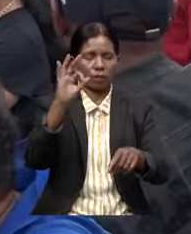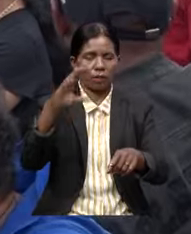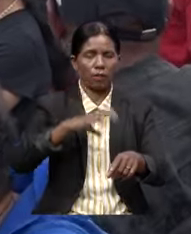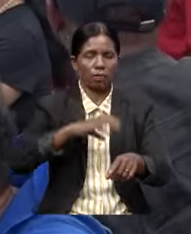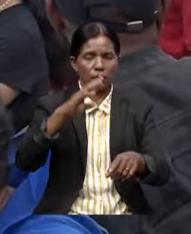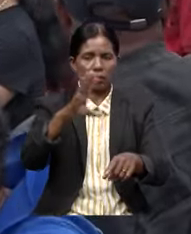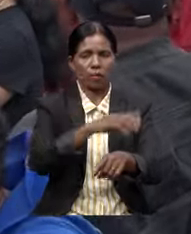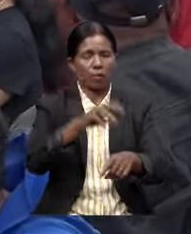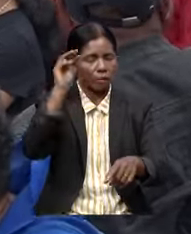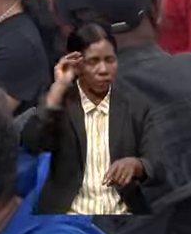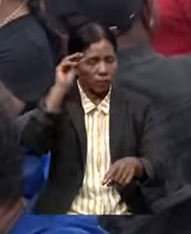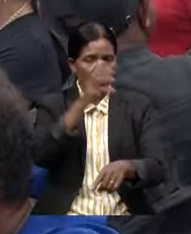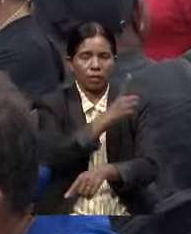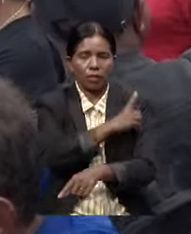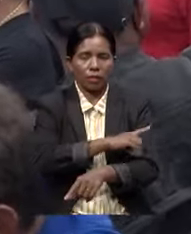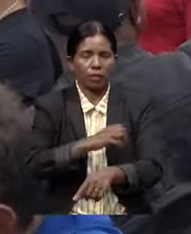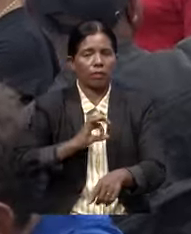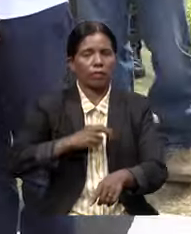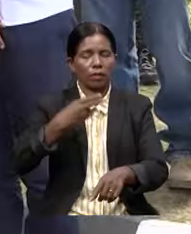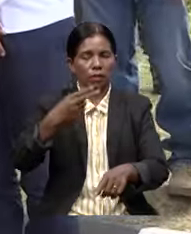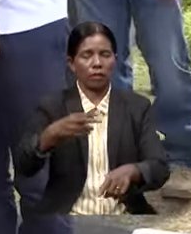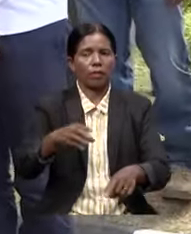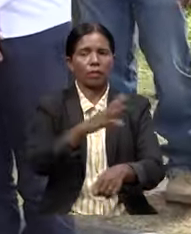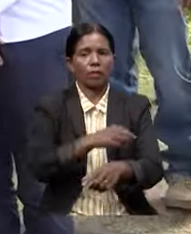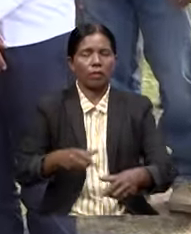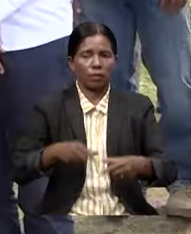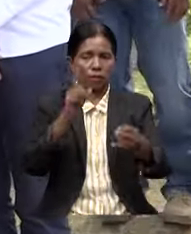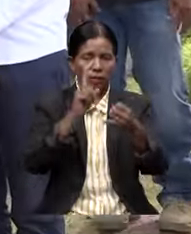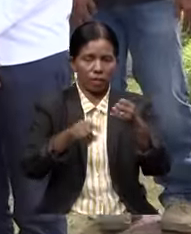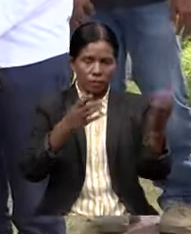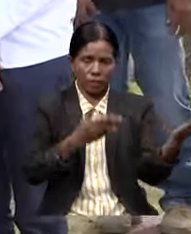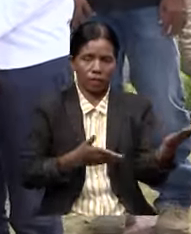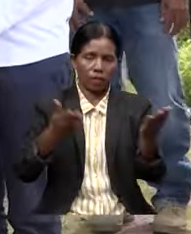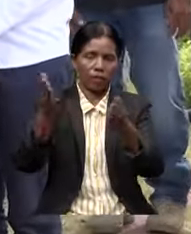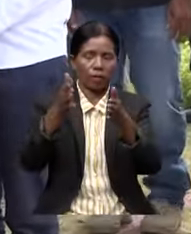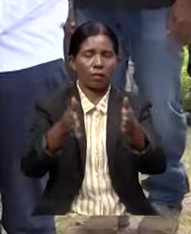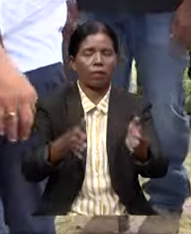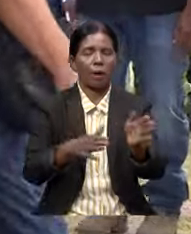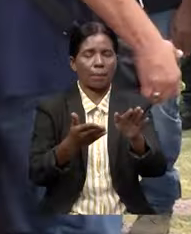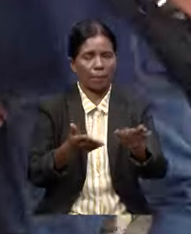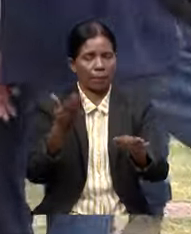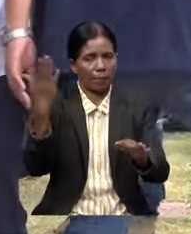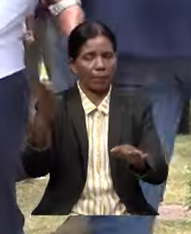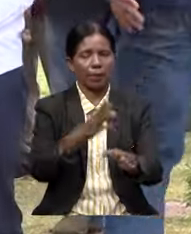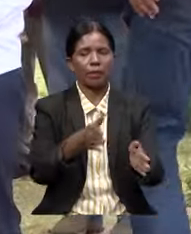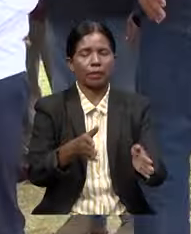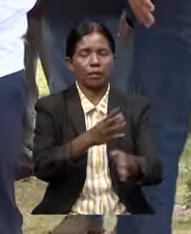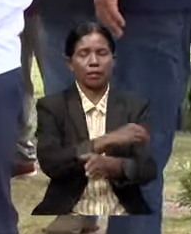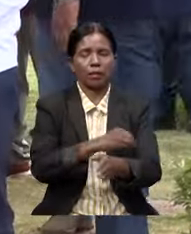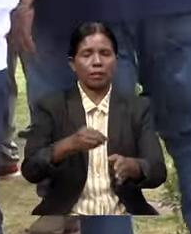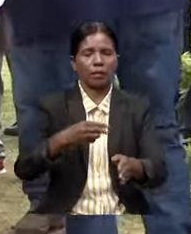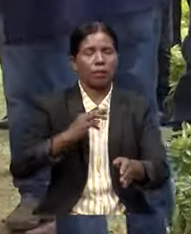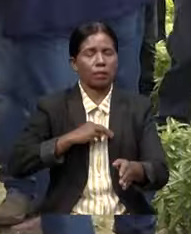quartel geral no ministério de defesa fatuada ko di funcionário sira presta homenagem ikus antes halot saudoso ni isin mate saudoso se halot ya jardim do